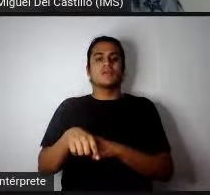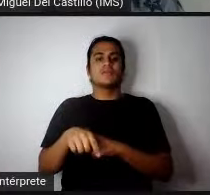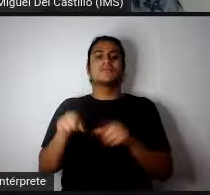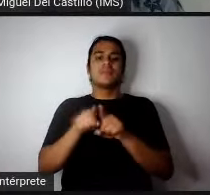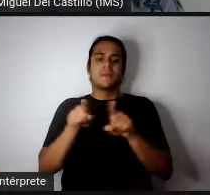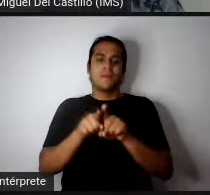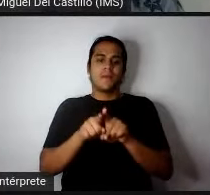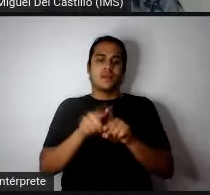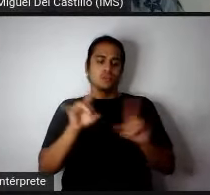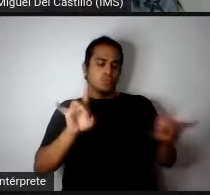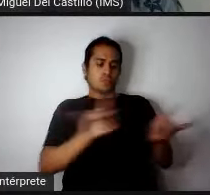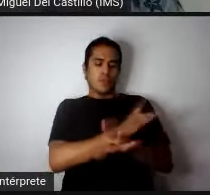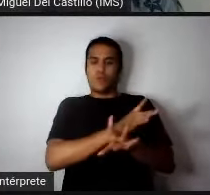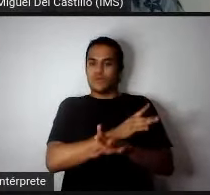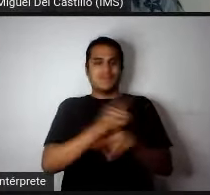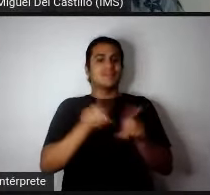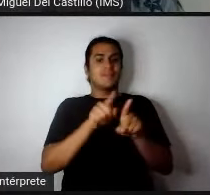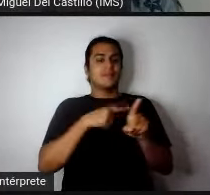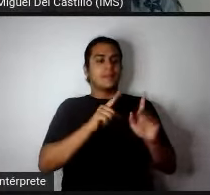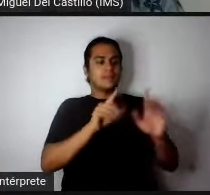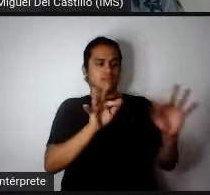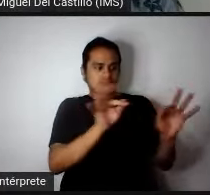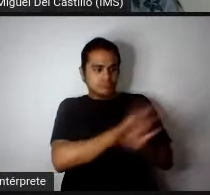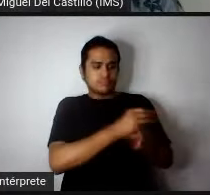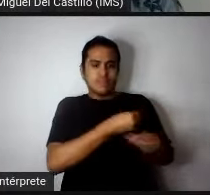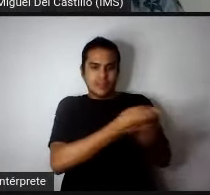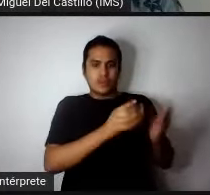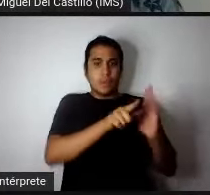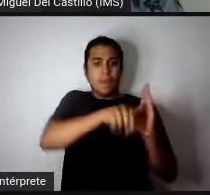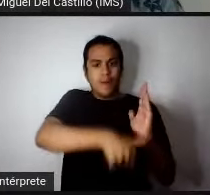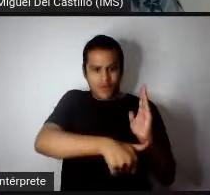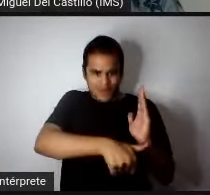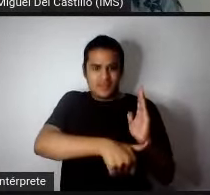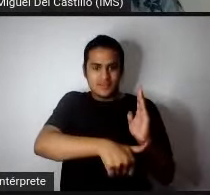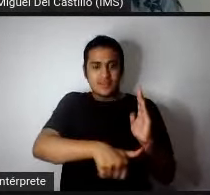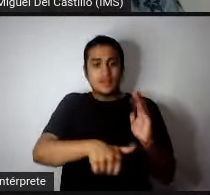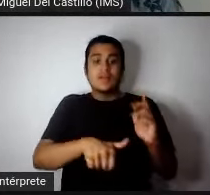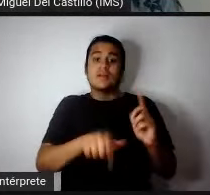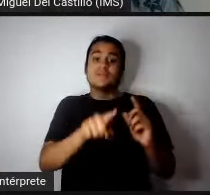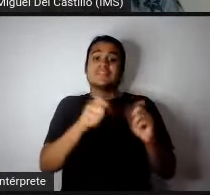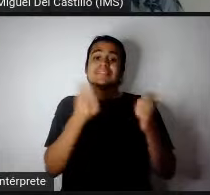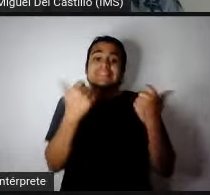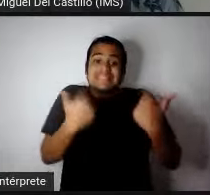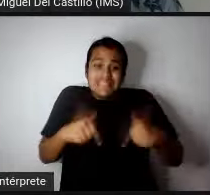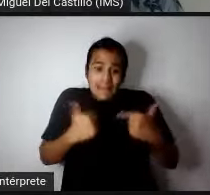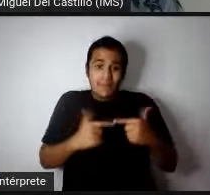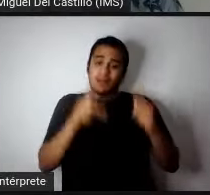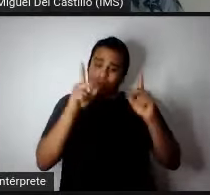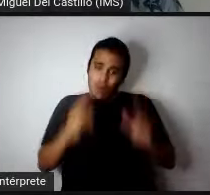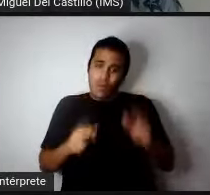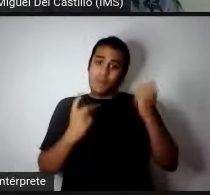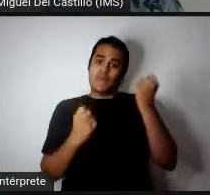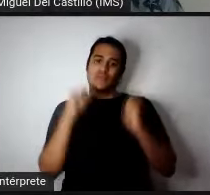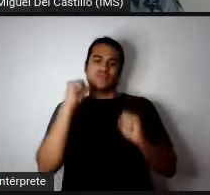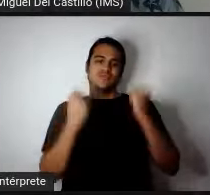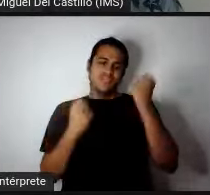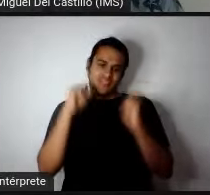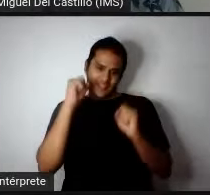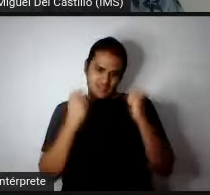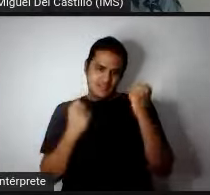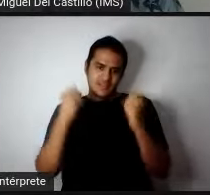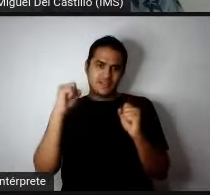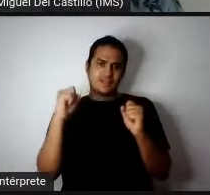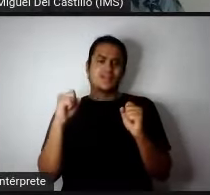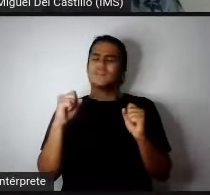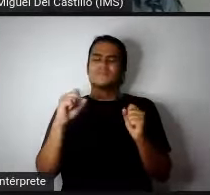pós-produção, você está trabalhando numa área industrial. Ou